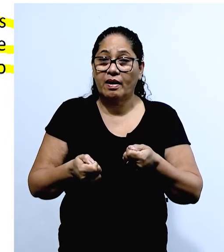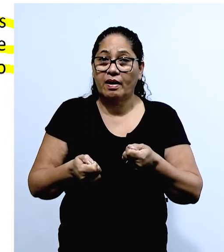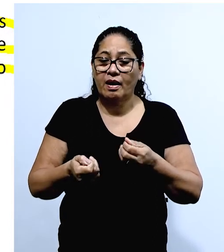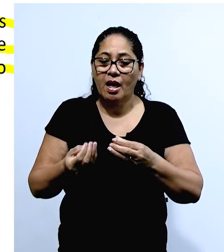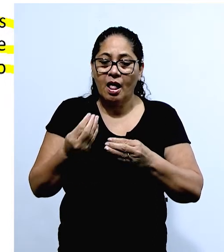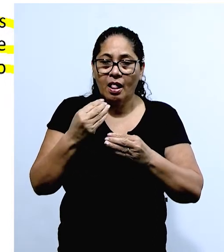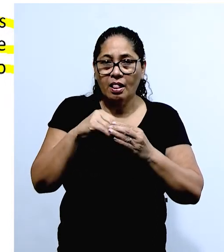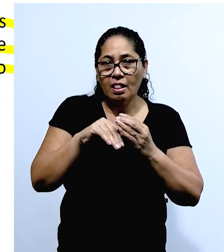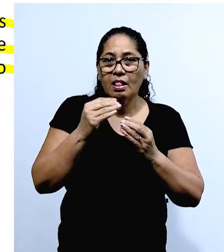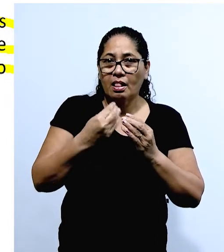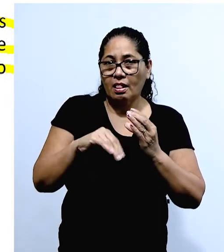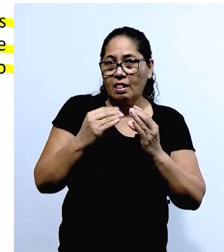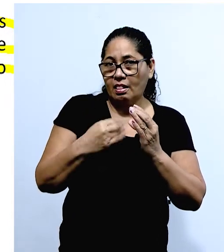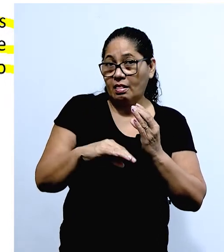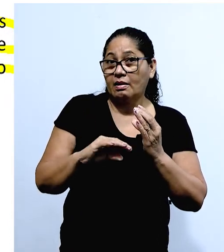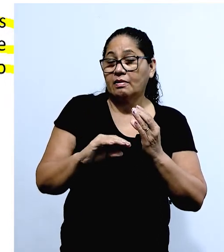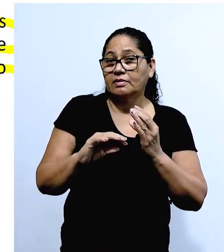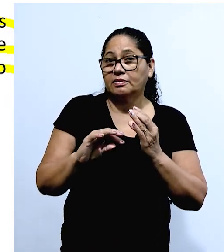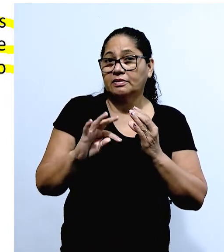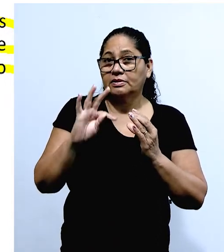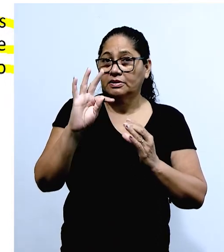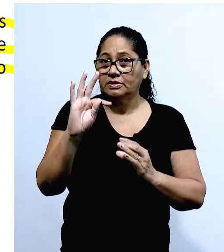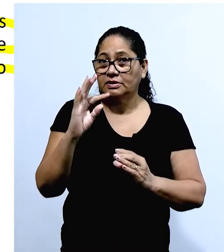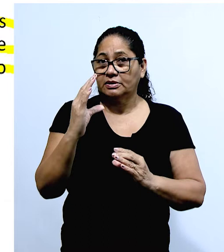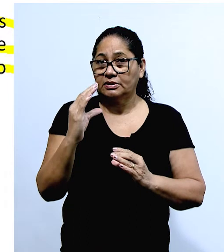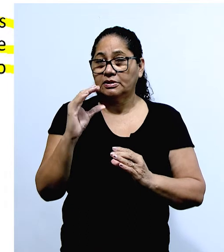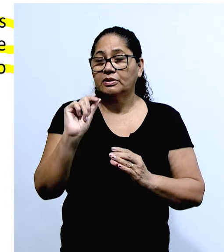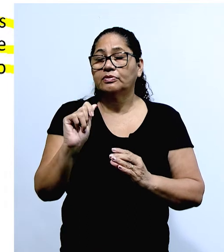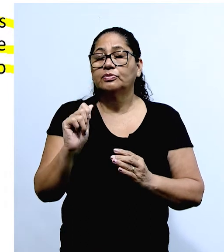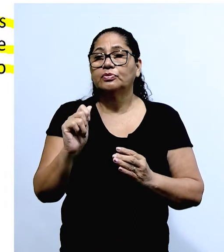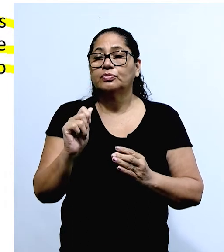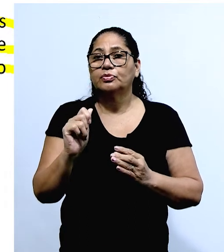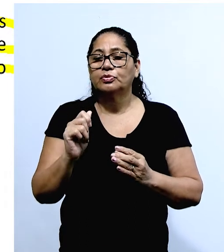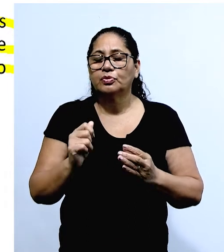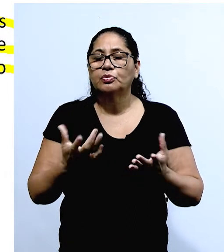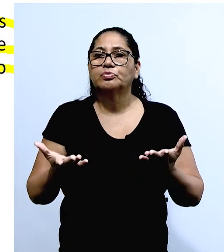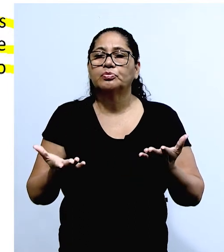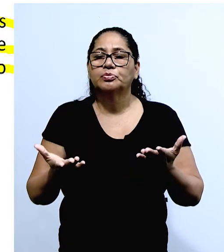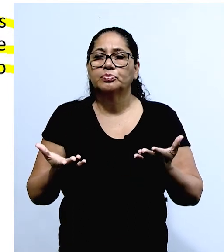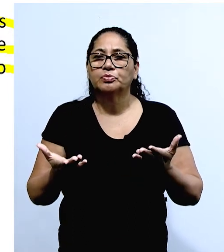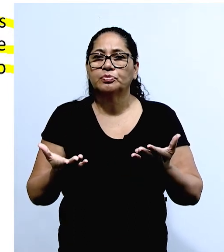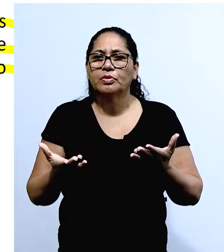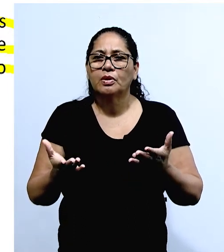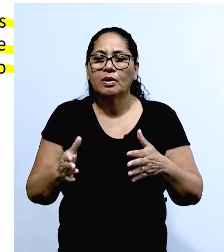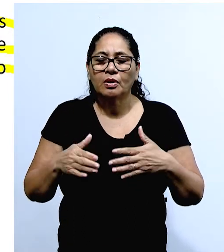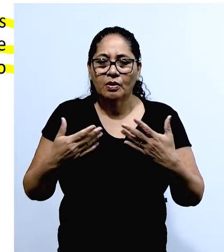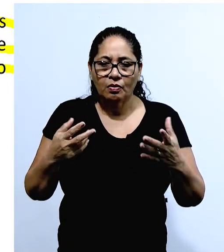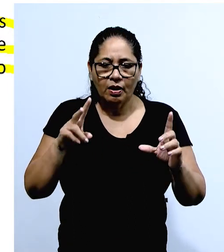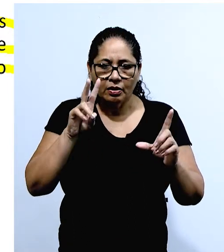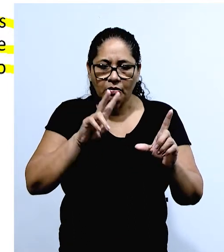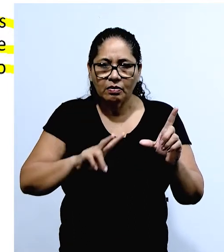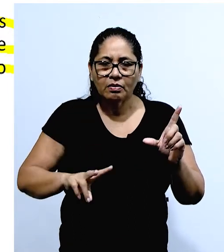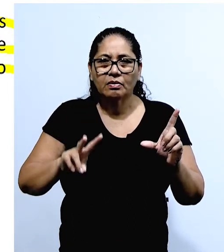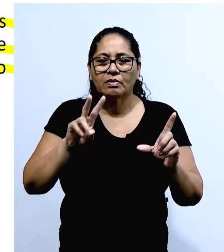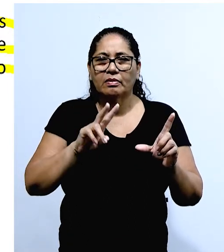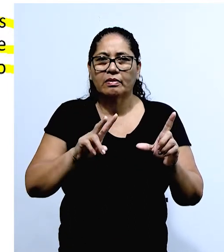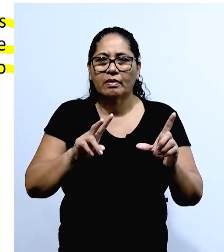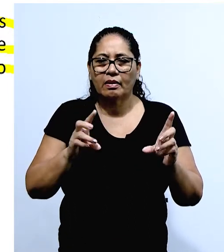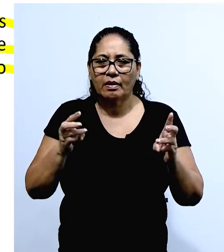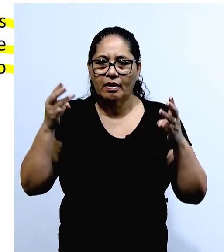externo. Então esse é o negócio do TCU, é a própria atribuição. Quando a gente lê a